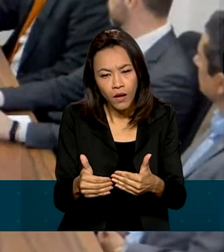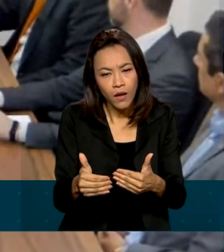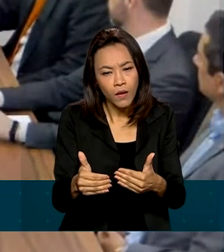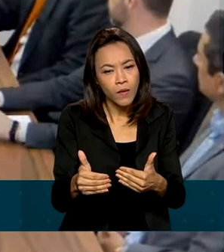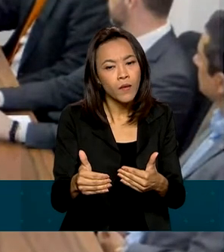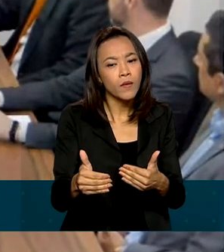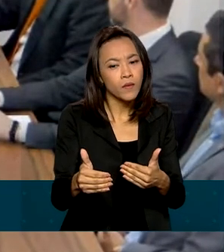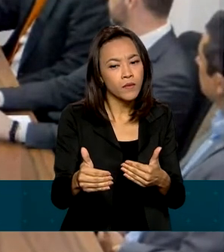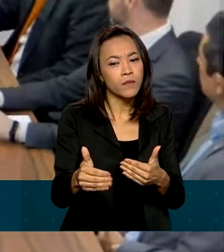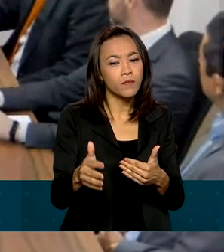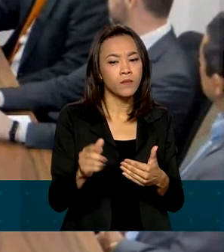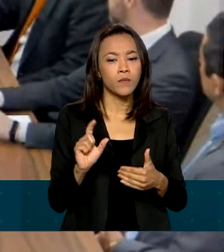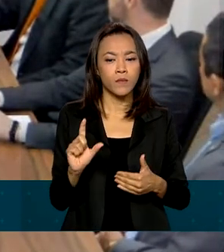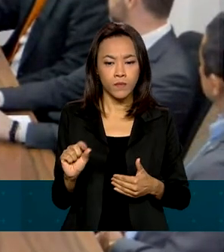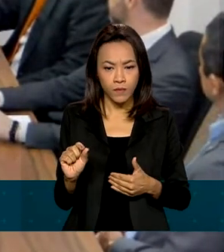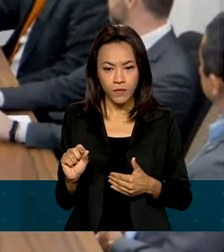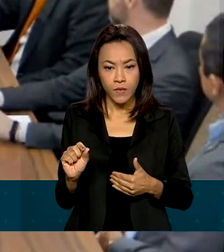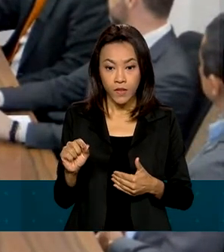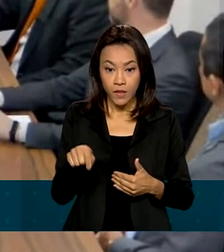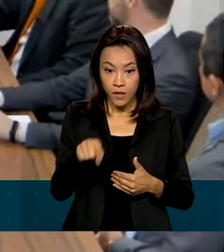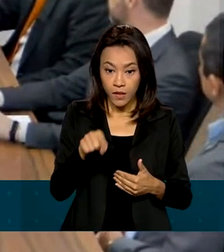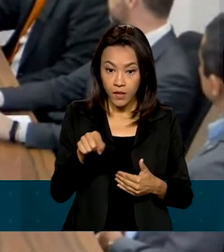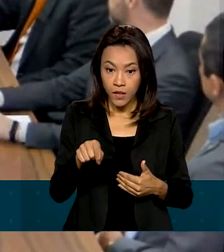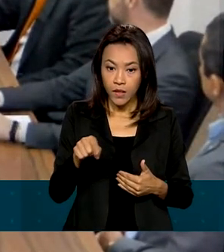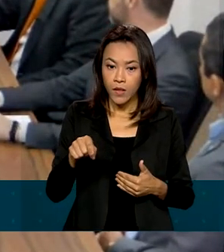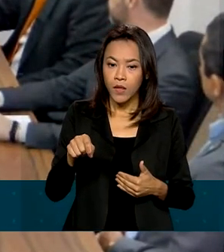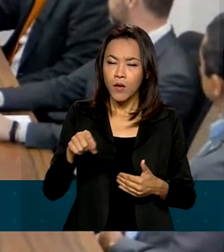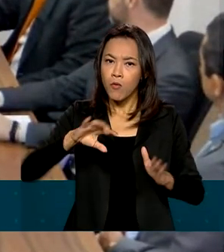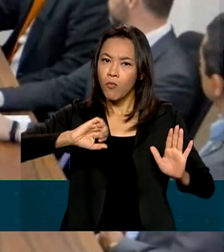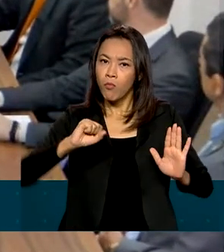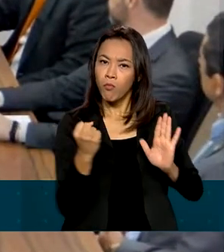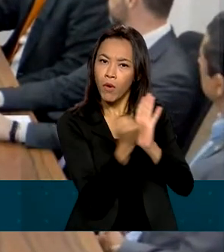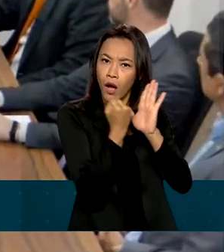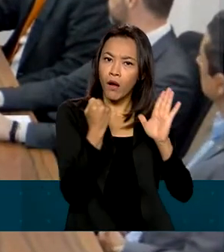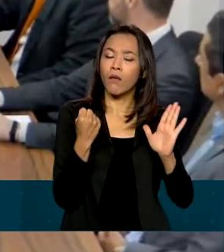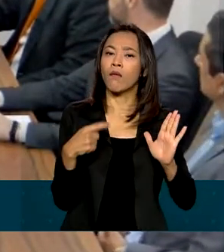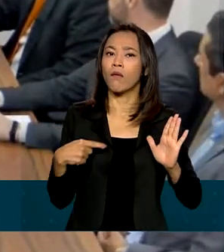na COP26, que foi, sem dúvida alguma, um marco, uma linha